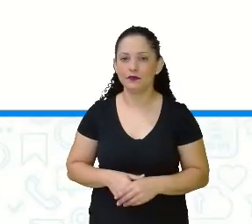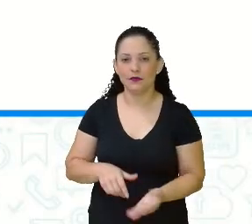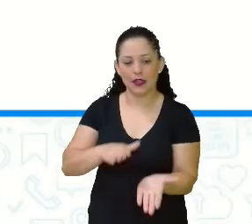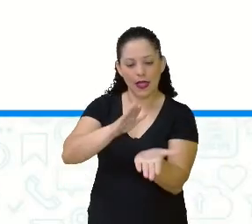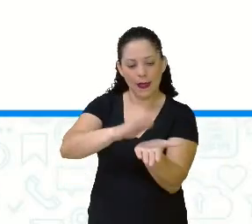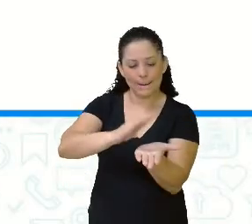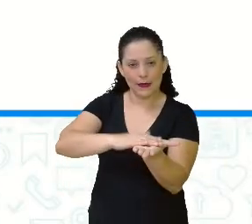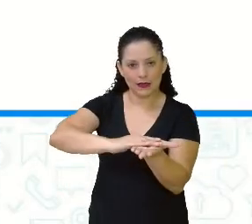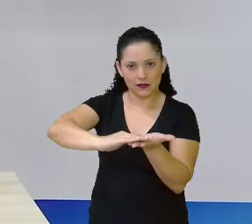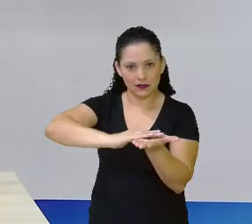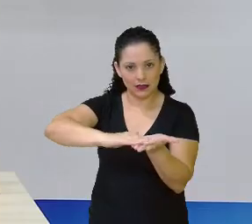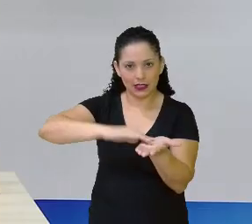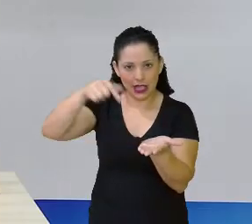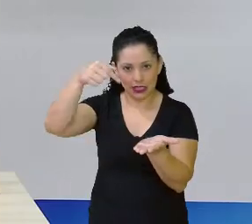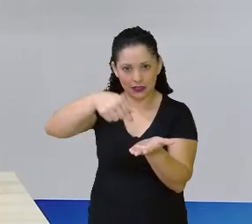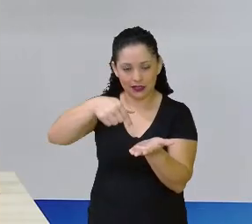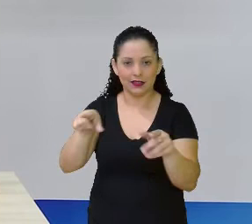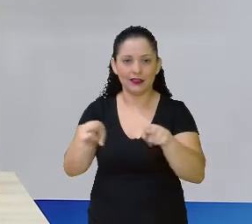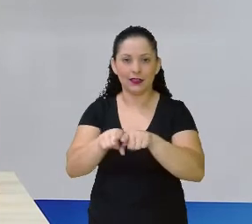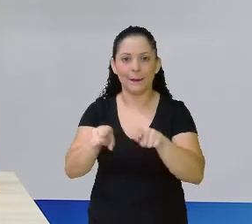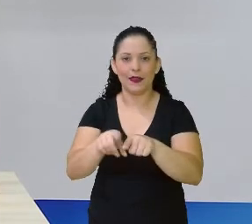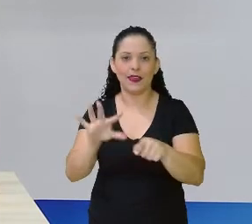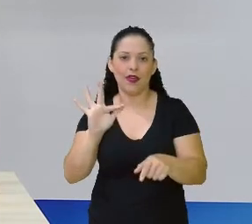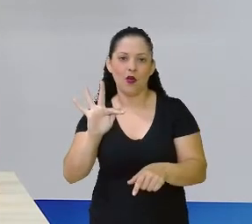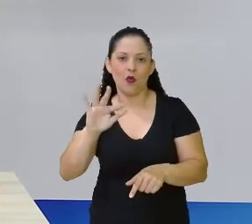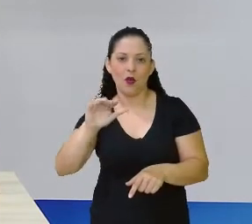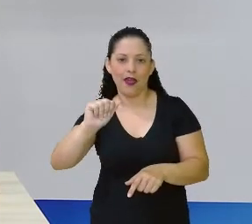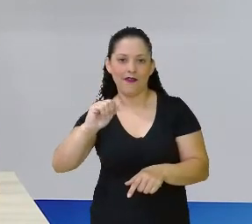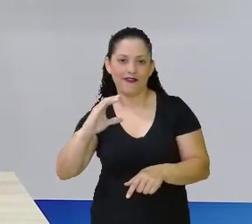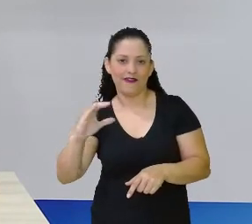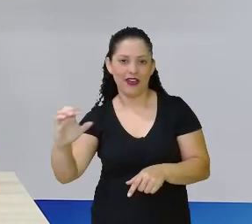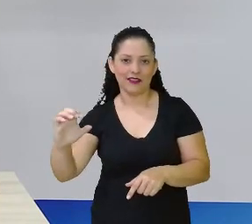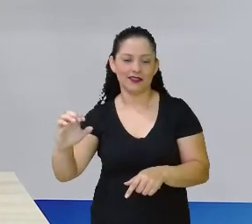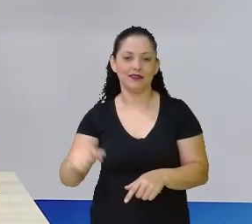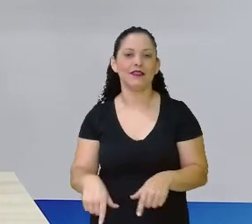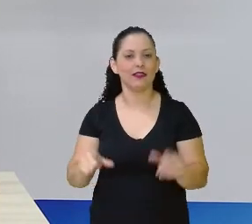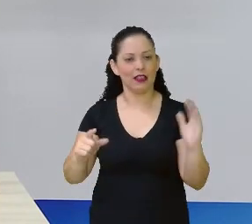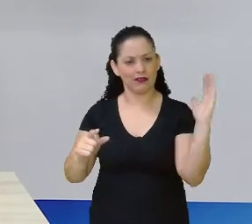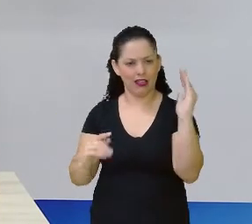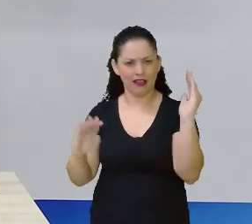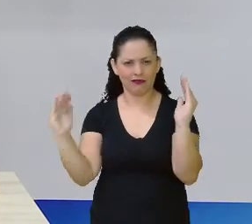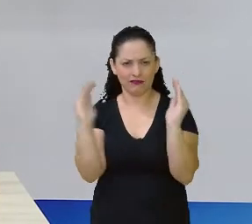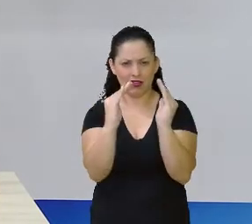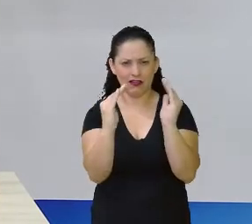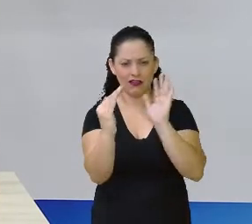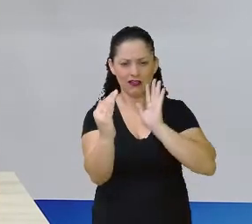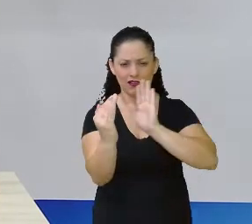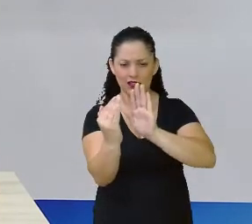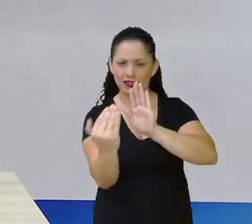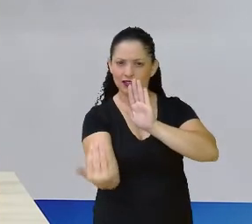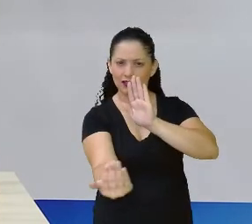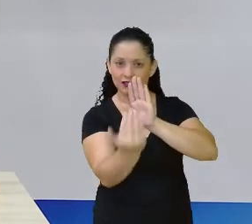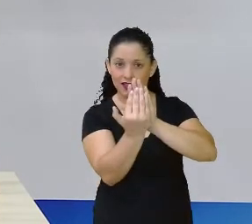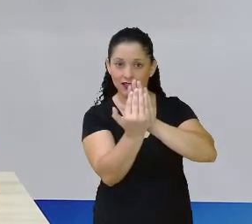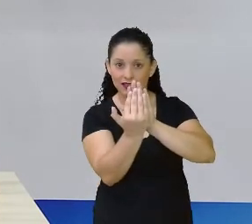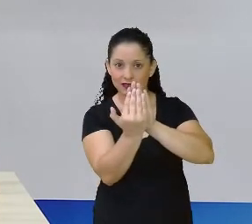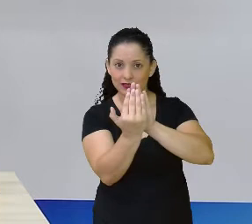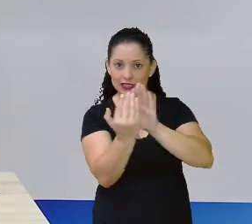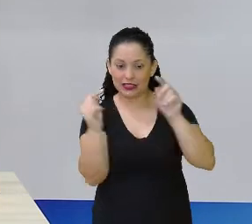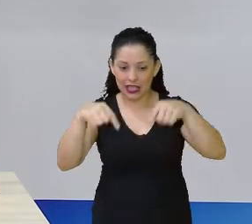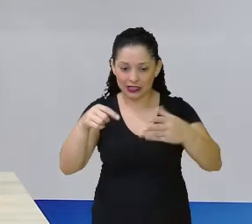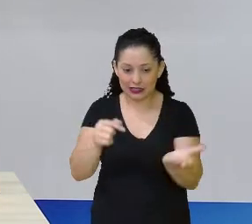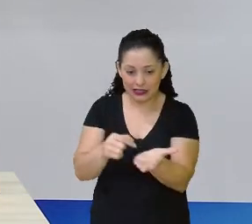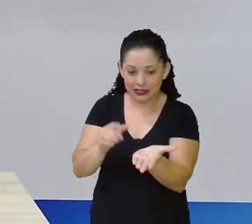face, isso é importante, porque na contagem da face, eu falei para vocês, as faces laterais são